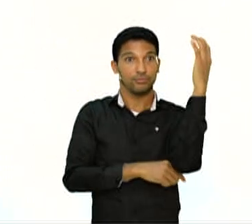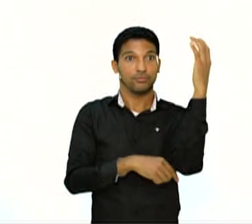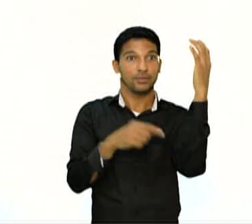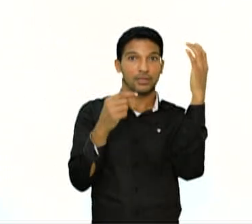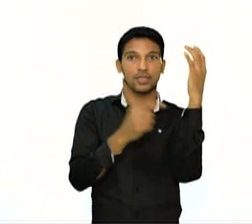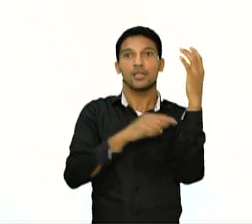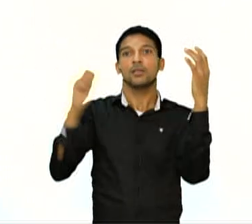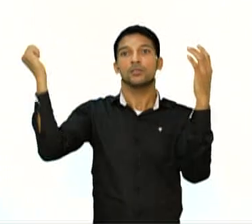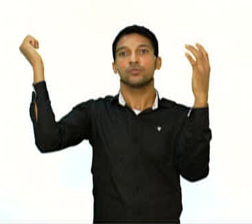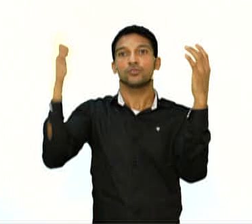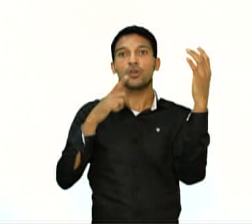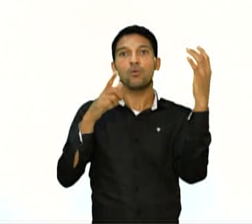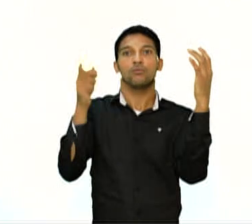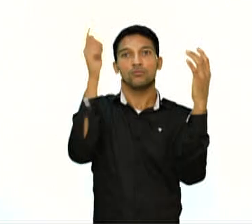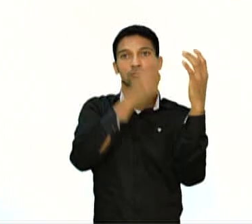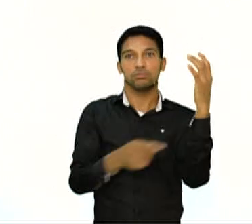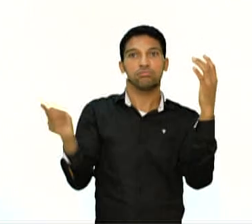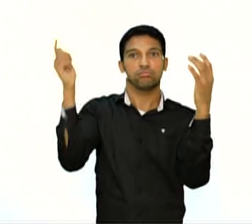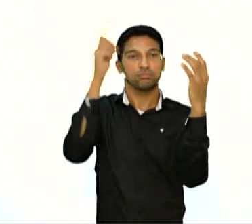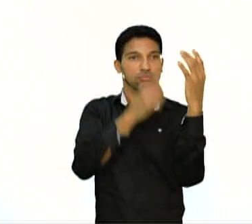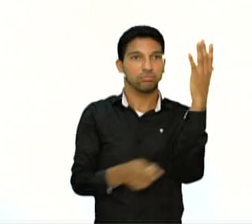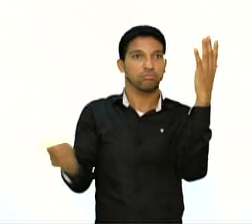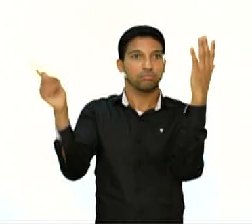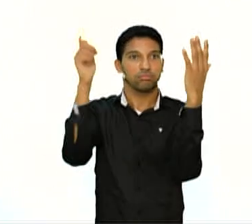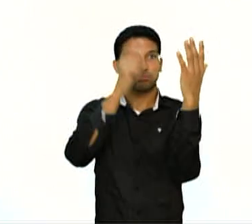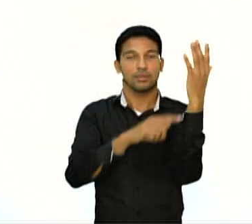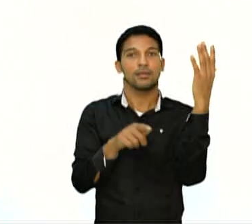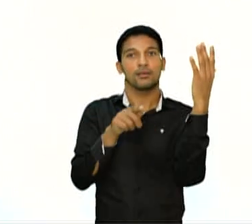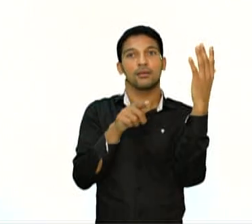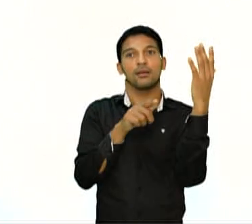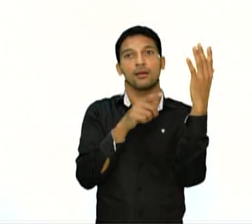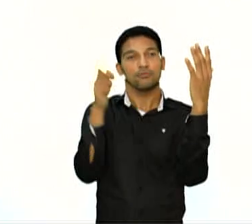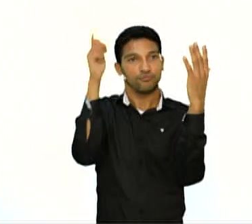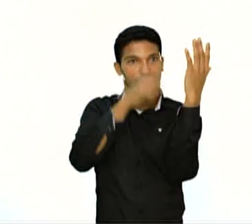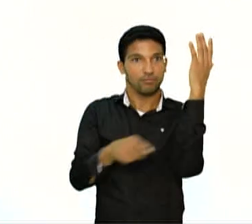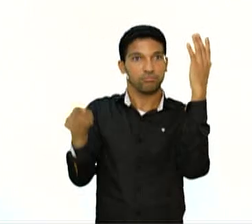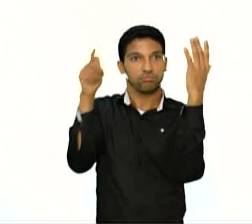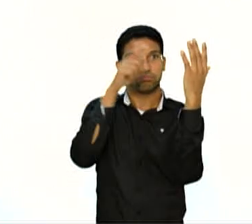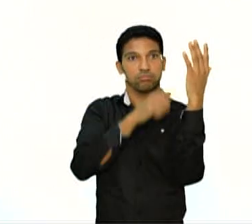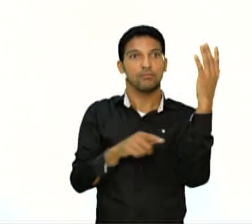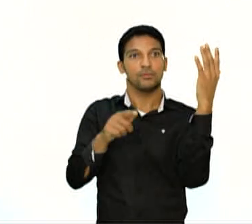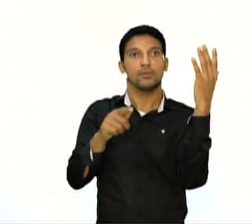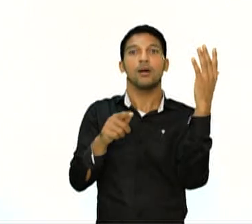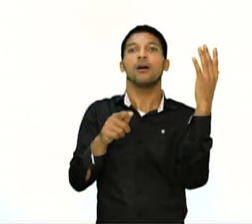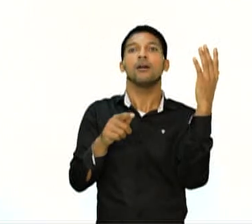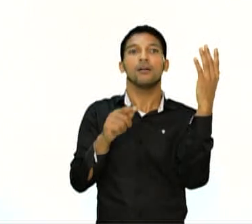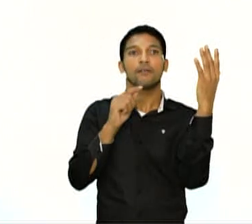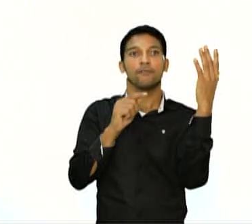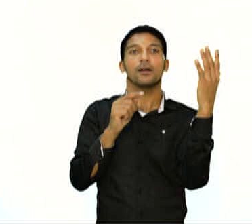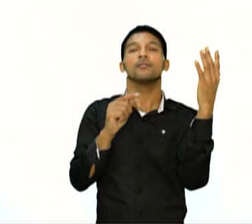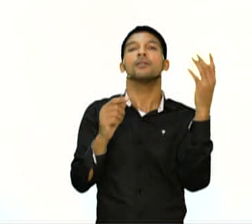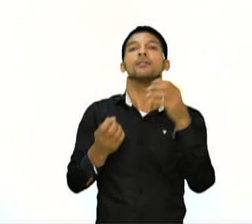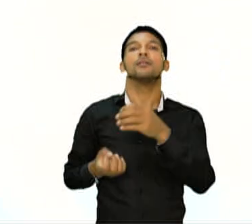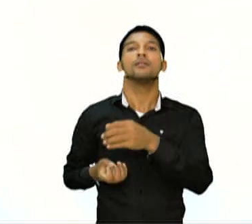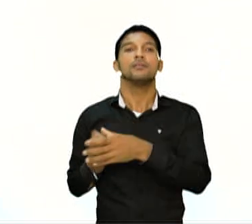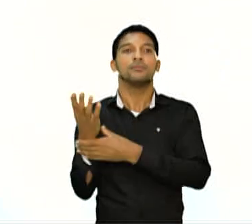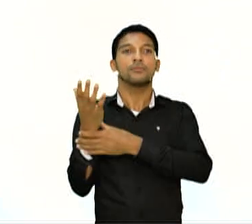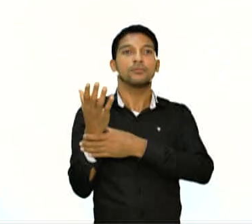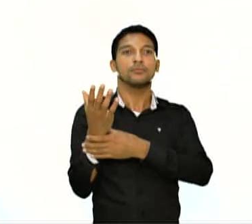fazendo fotossíntese, ele então vai ser queimado, à medida que ele vai sendo queimado, vai gerando